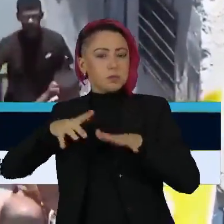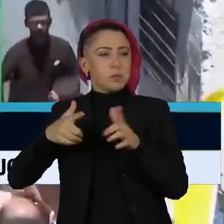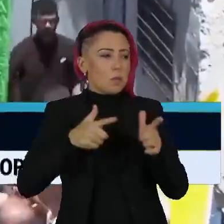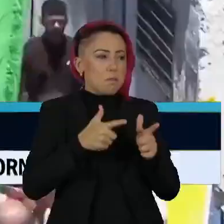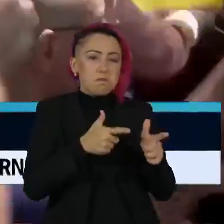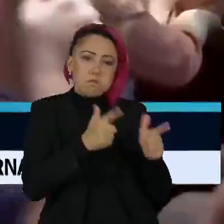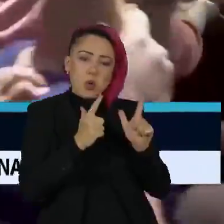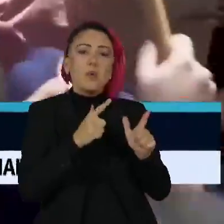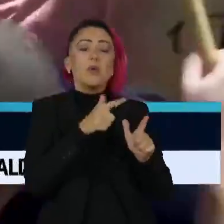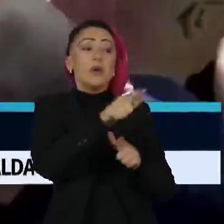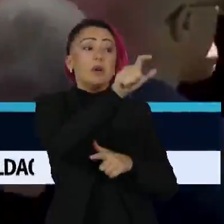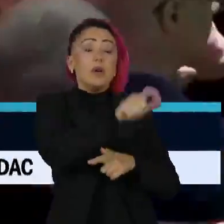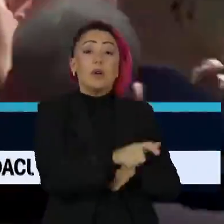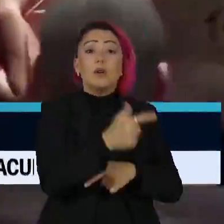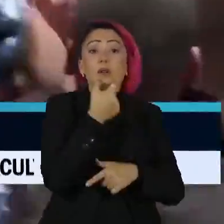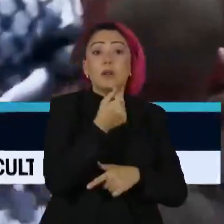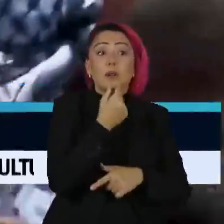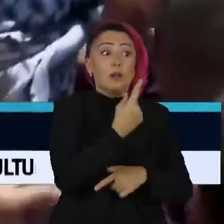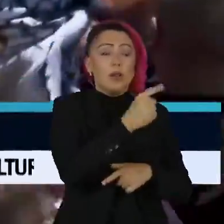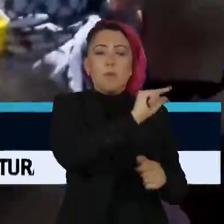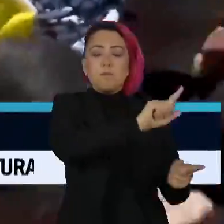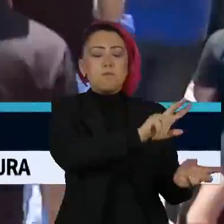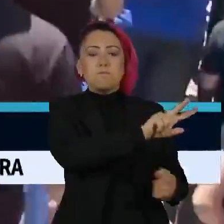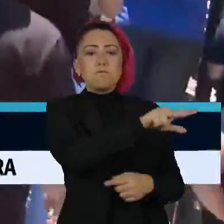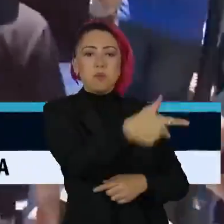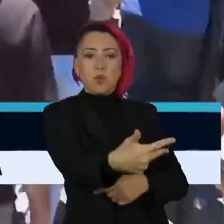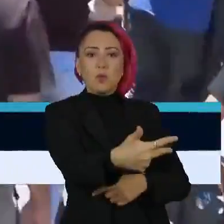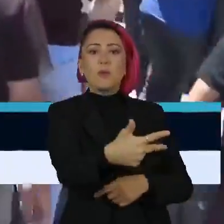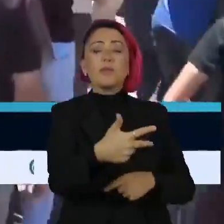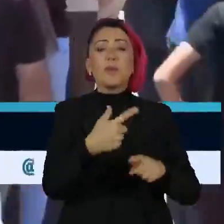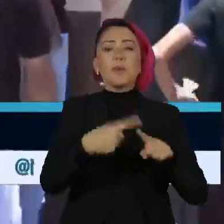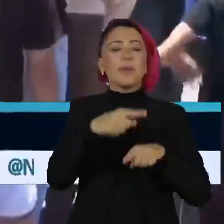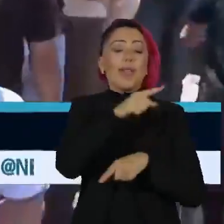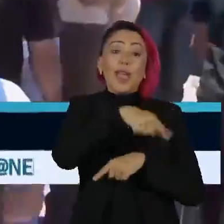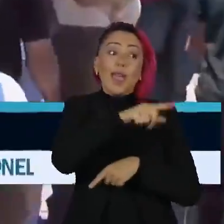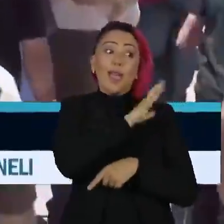Segundo o exército, a ação foi uma resposta a um ataque com pedras dos palestinos.